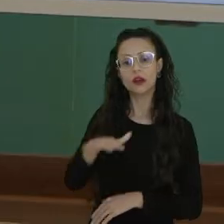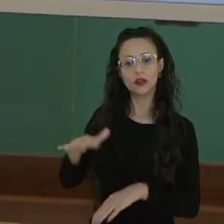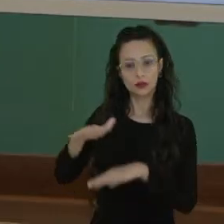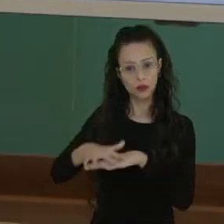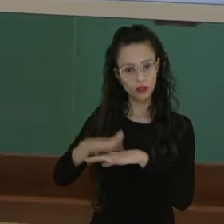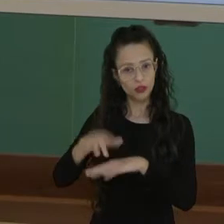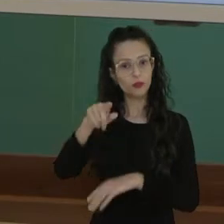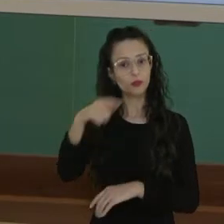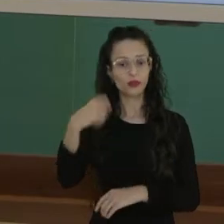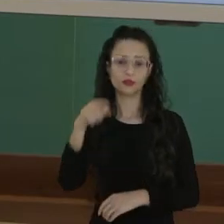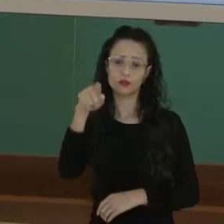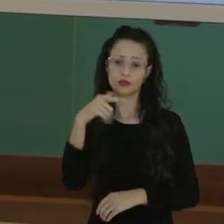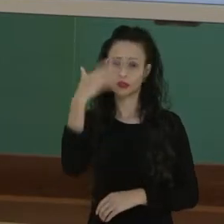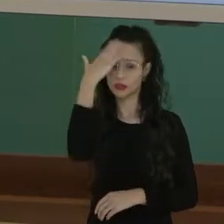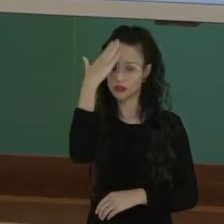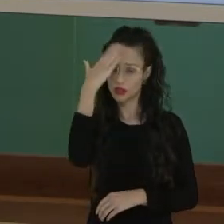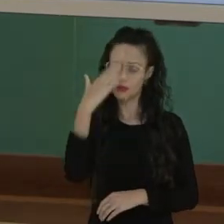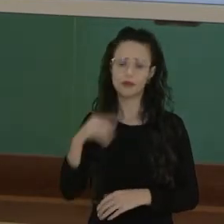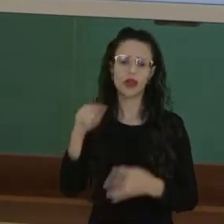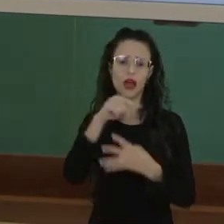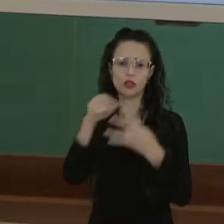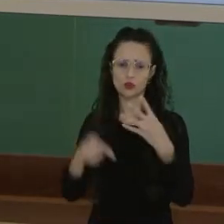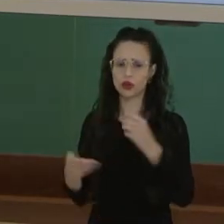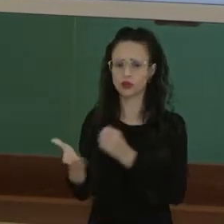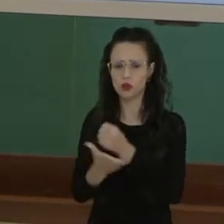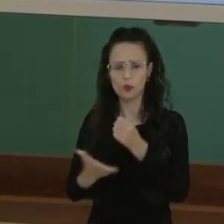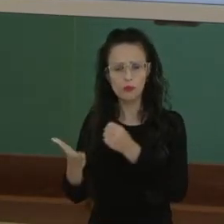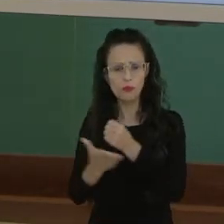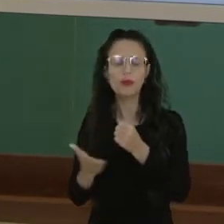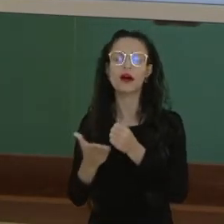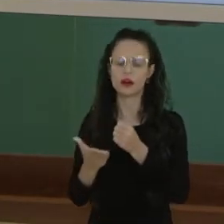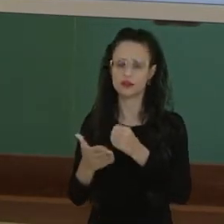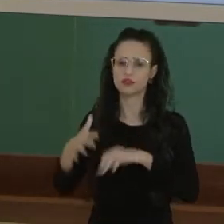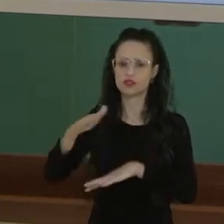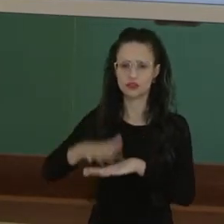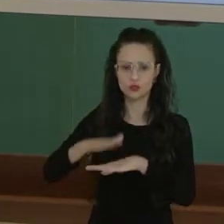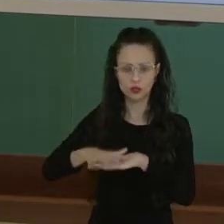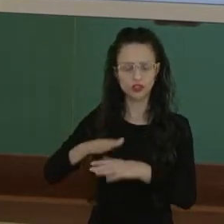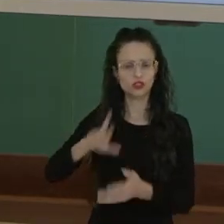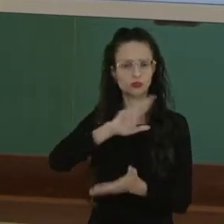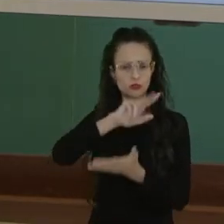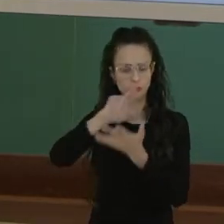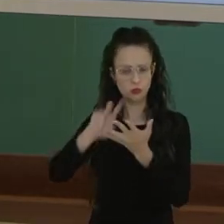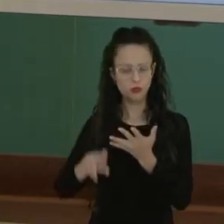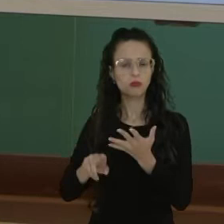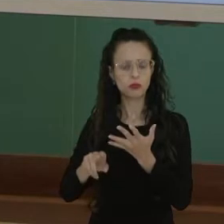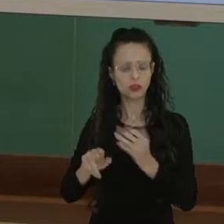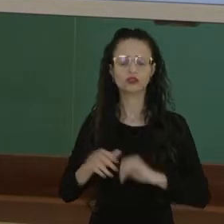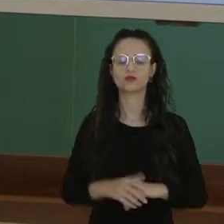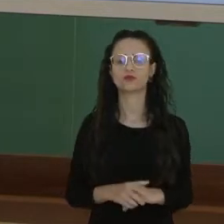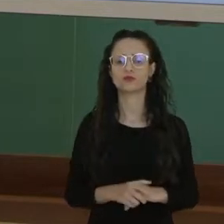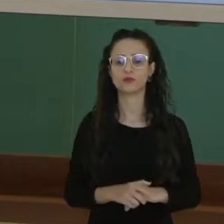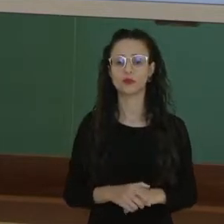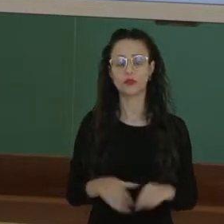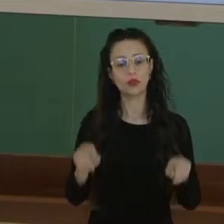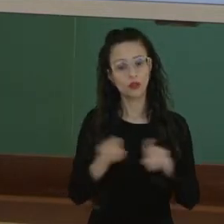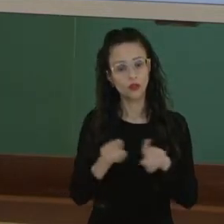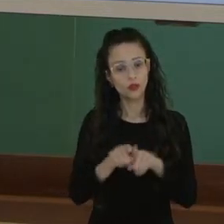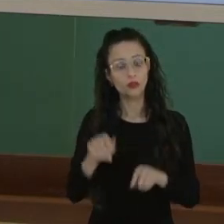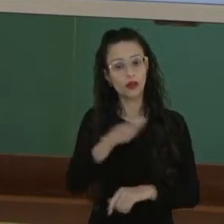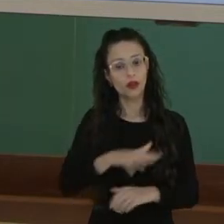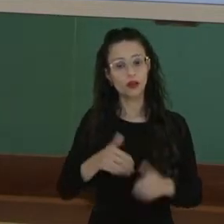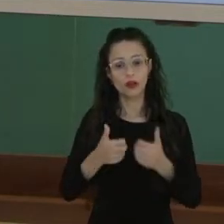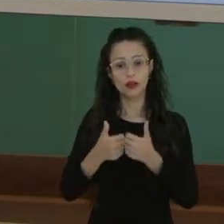conhecer as 4 operações, como a gente sabe, né? Potenciação, radiação, equação em primeiro e segundo grau e assim por diante. E fisicamente você